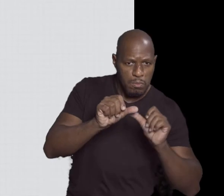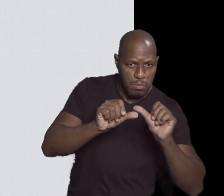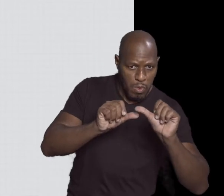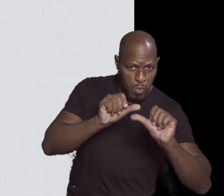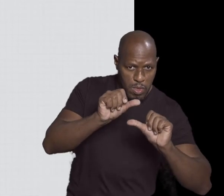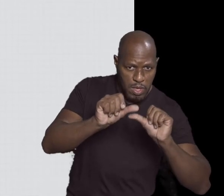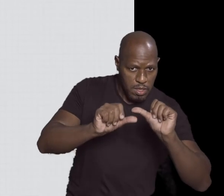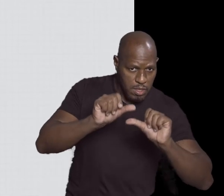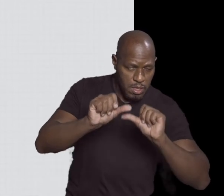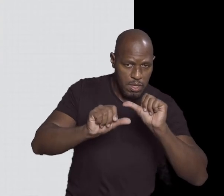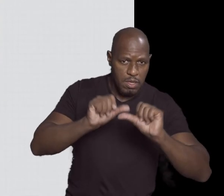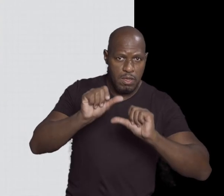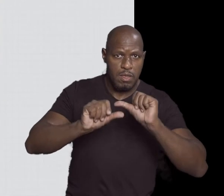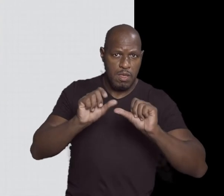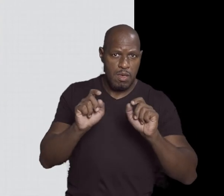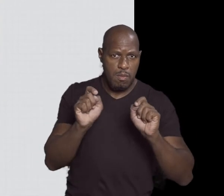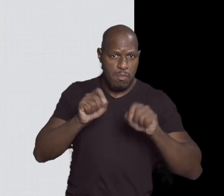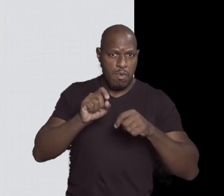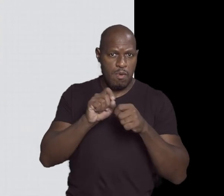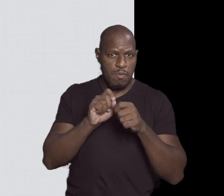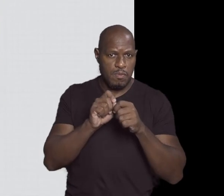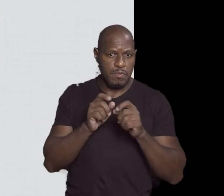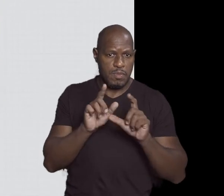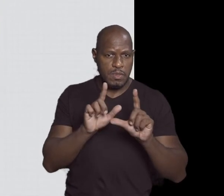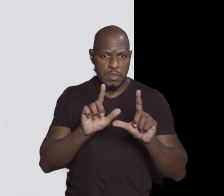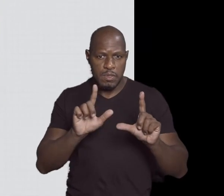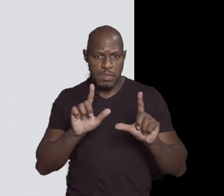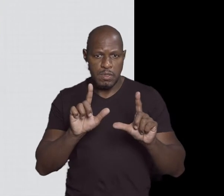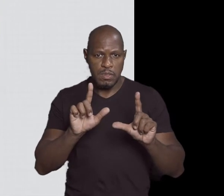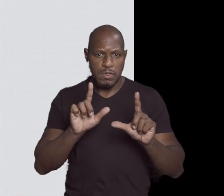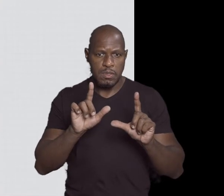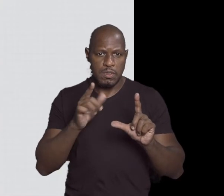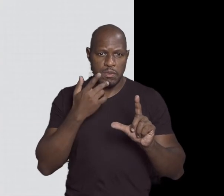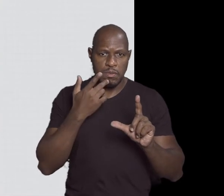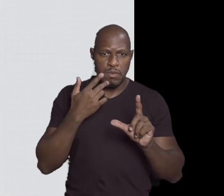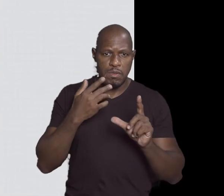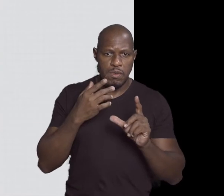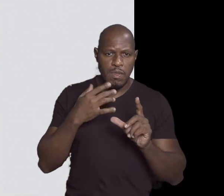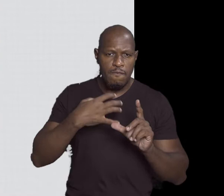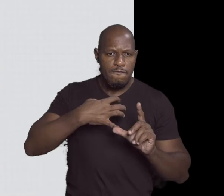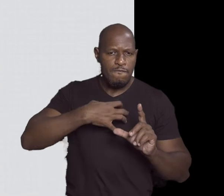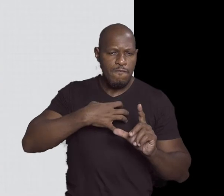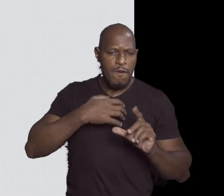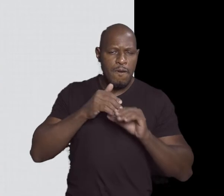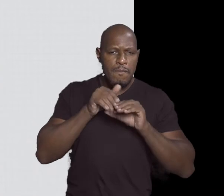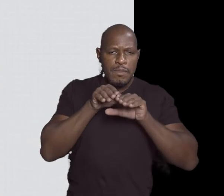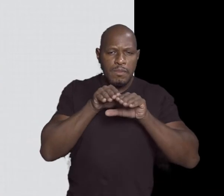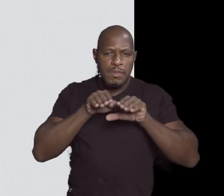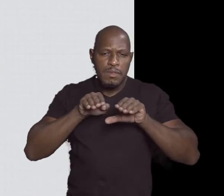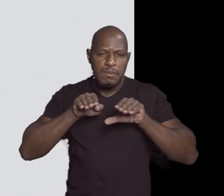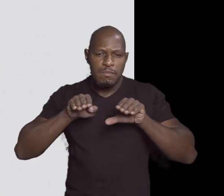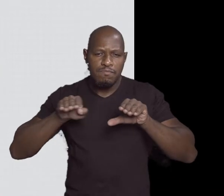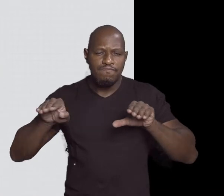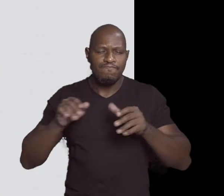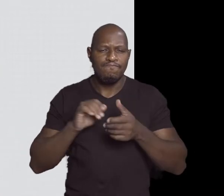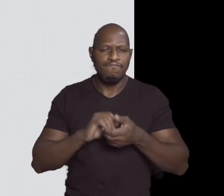alteração. Eu posso fazer isso da forma mais confortável possível.